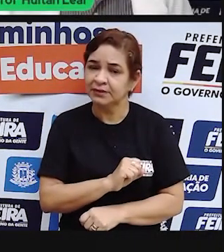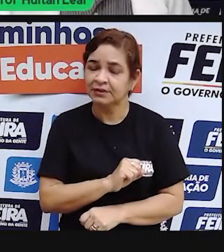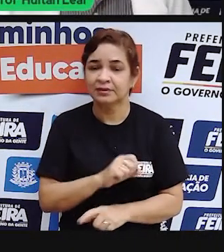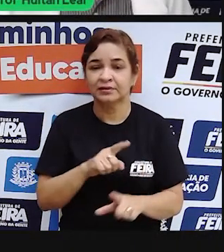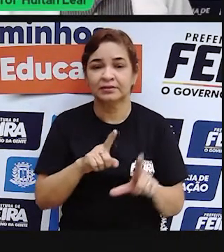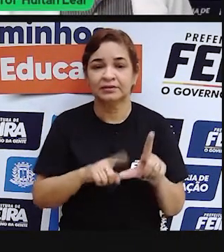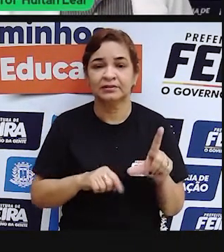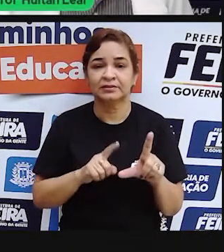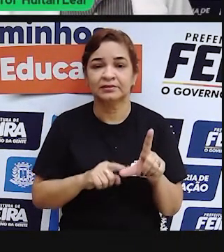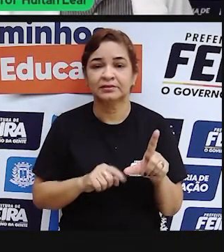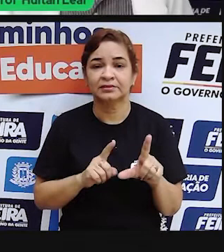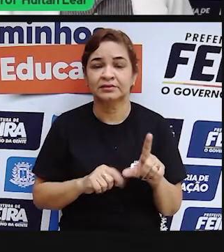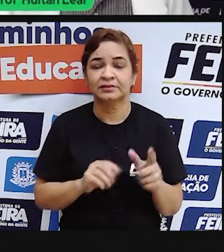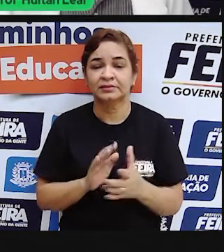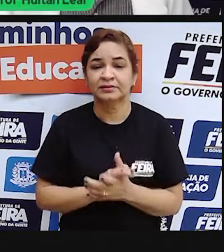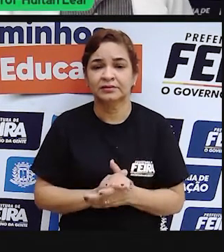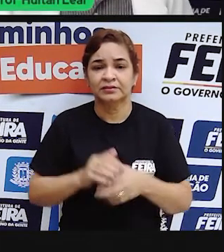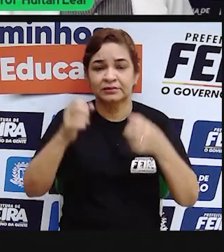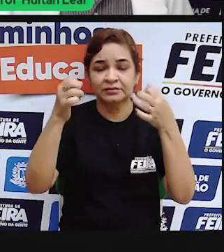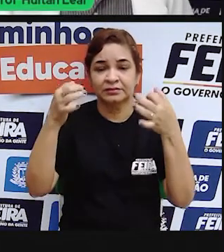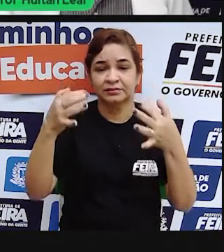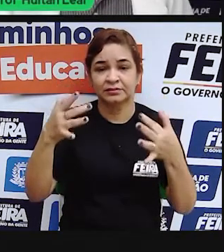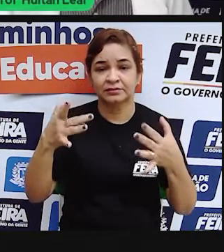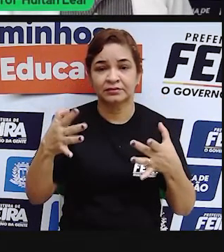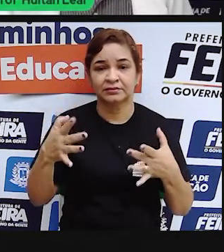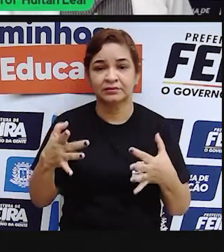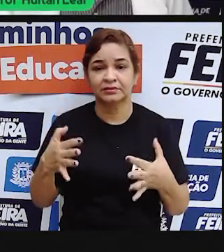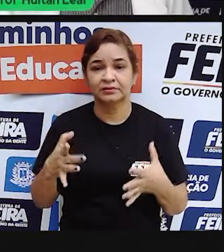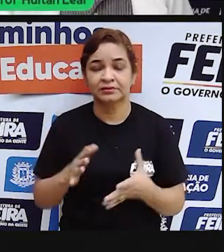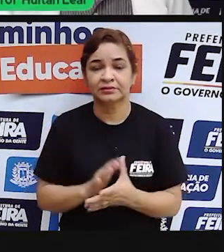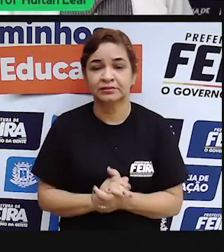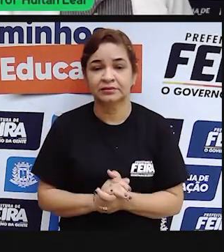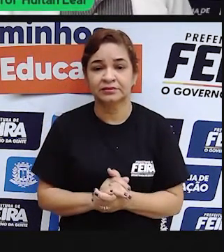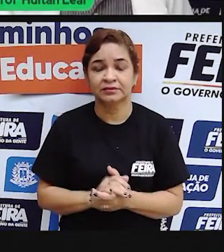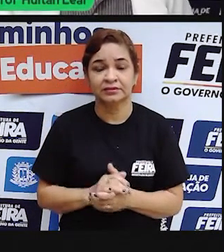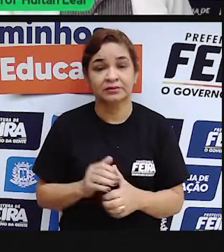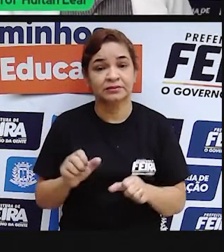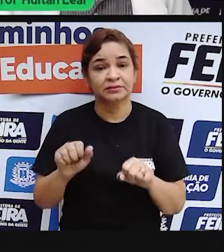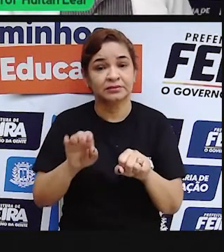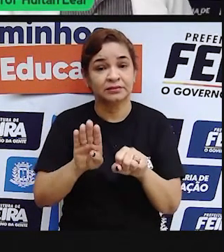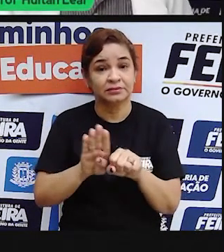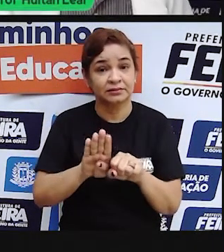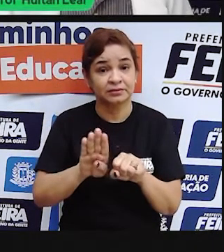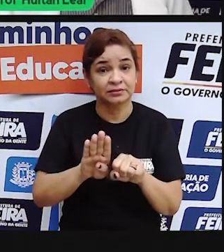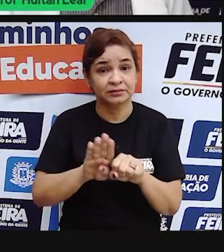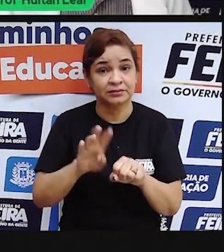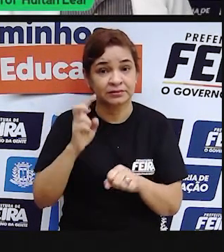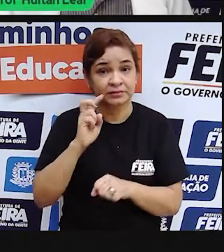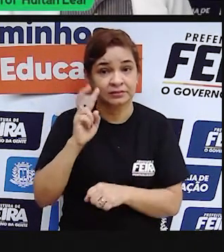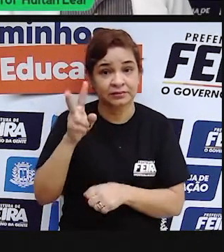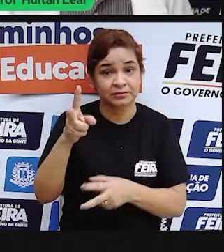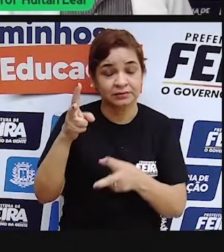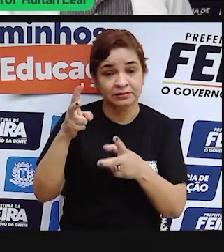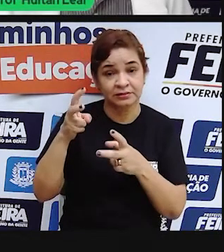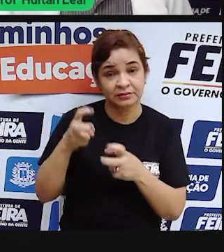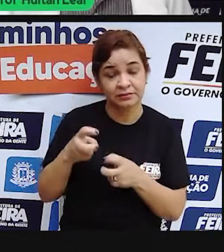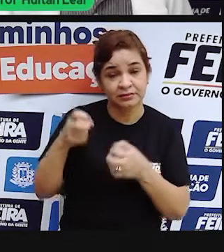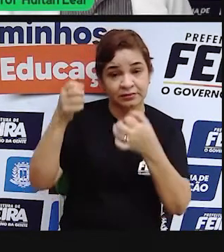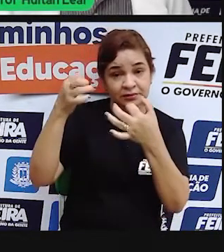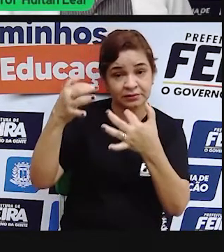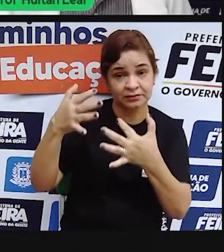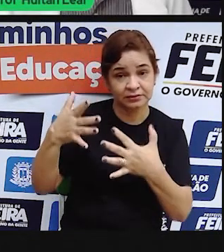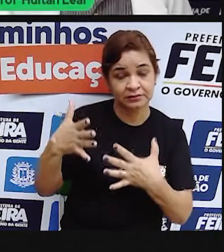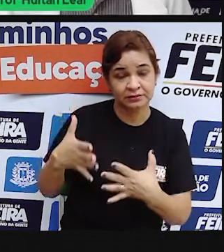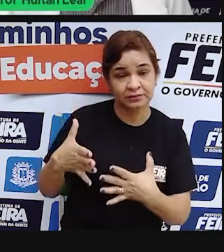letra da música está repleta de substantivos. Como eu já falei,